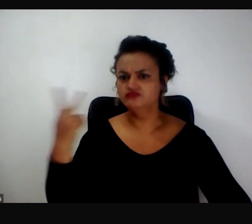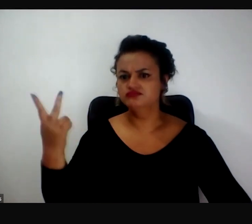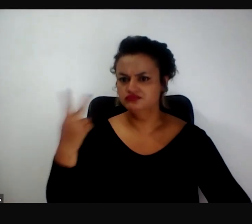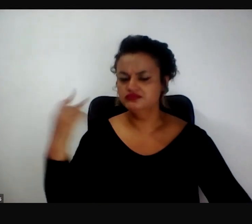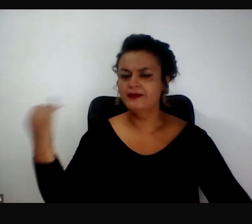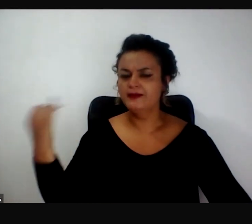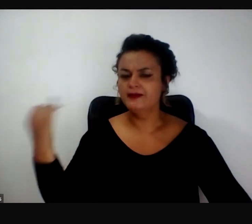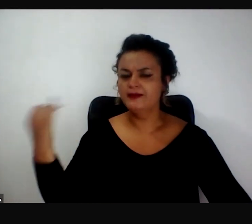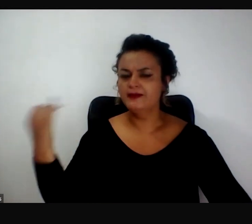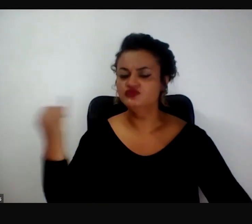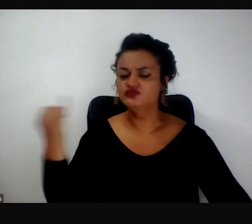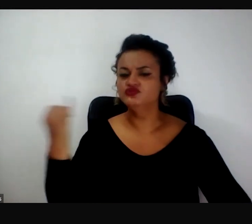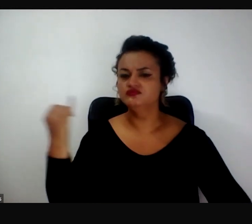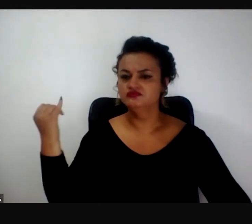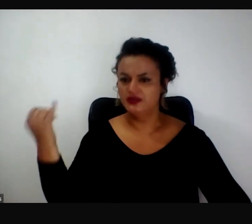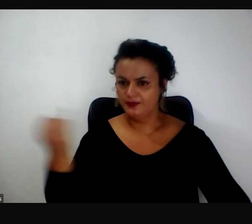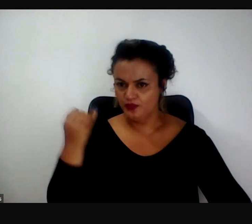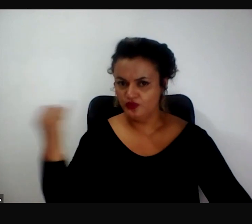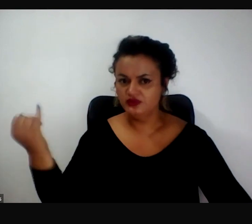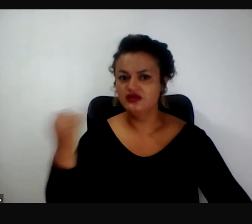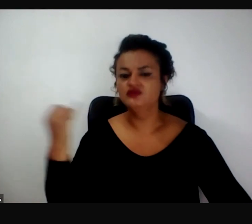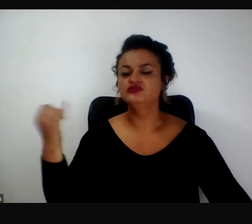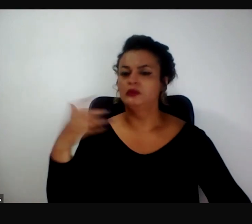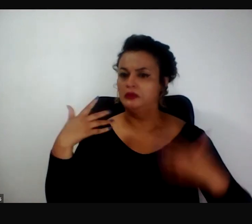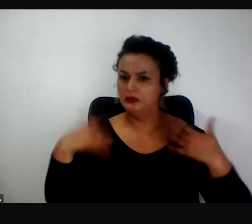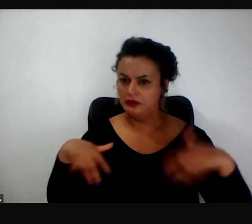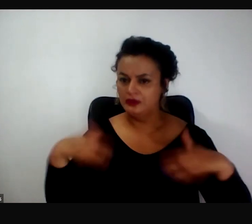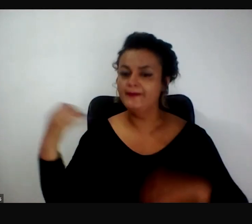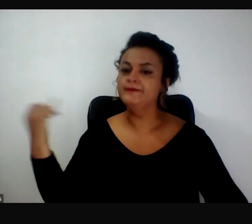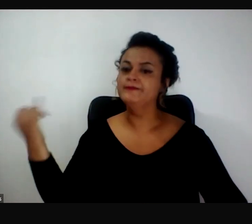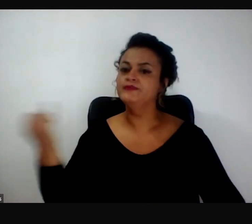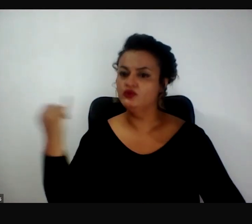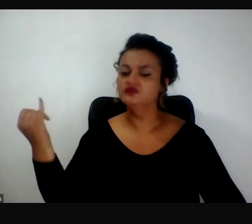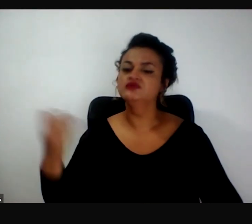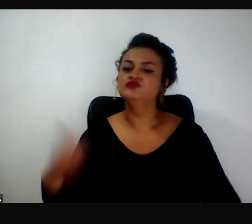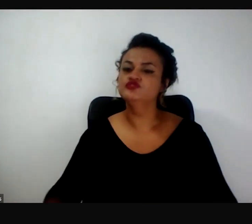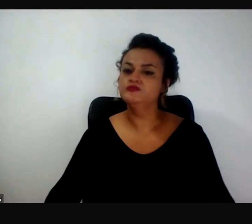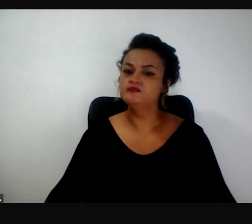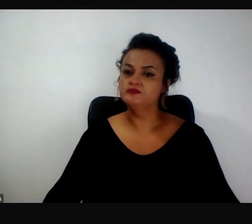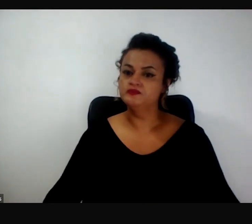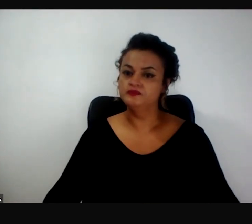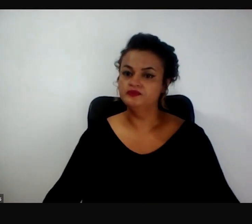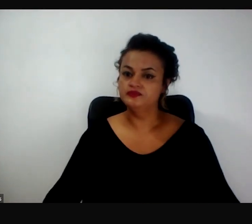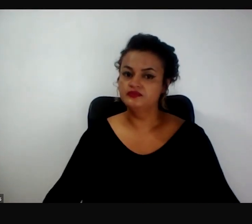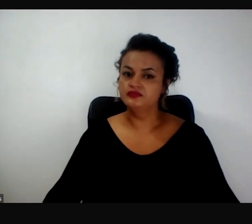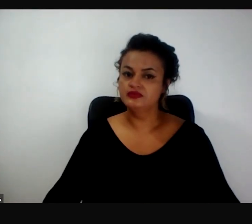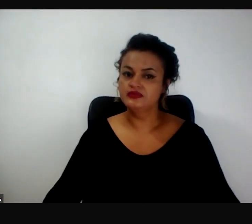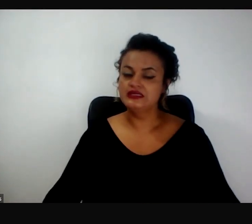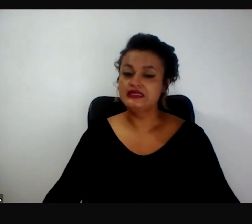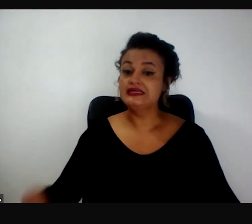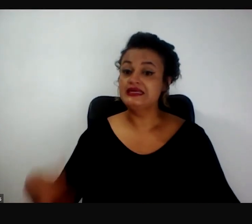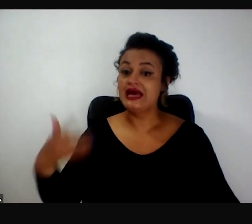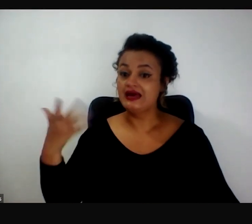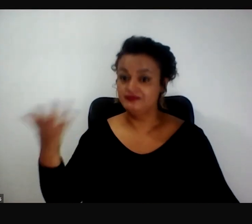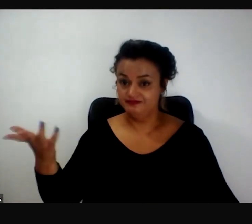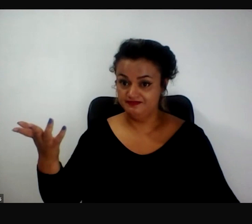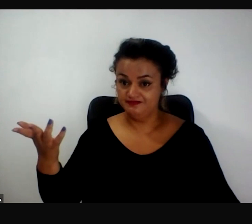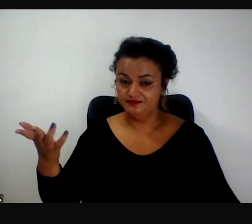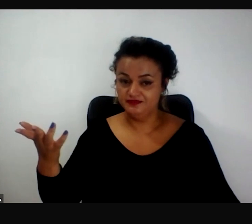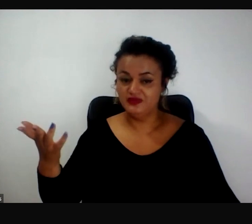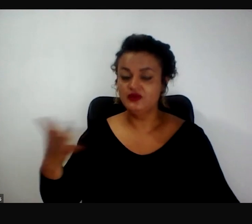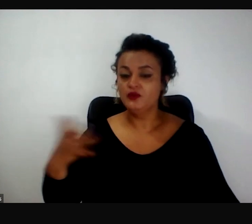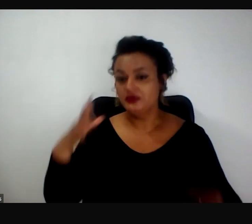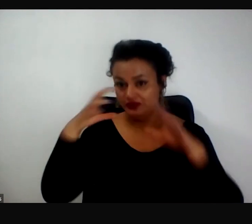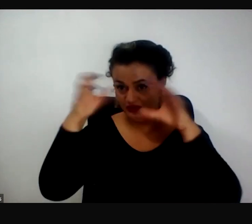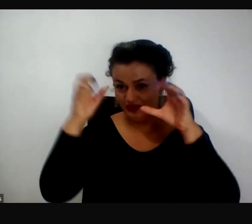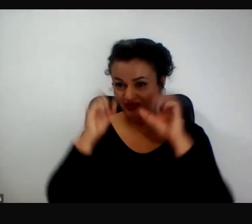indubitável. Tem um grande valor normativo. E quando o tribunal que tem